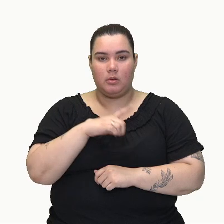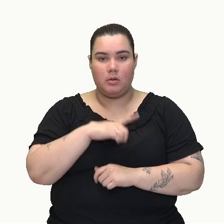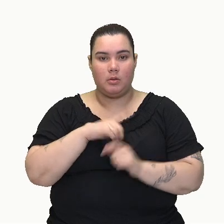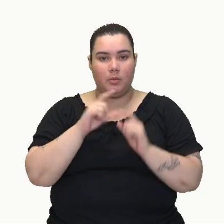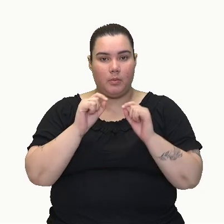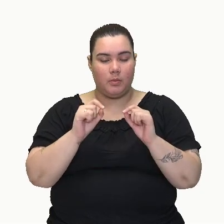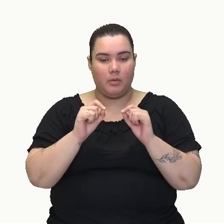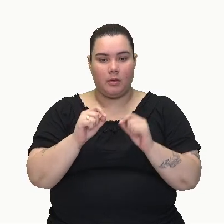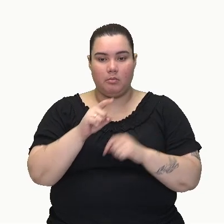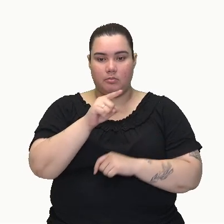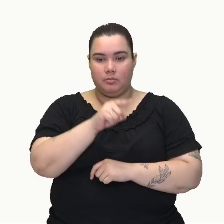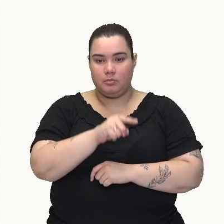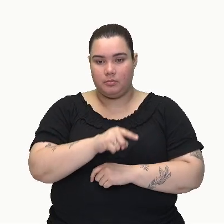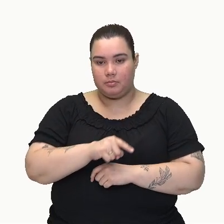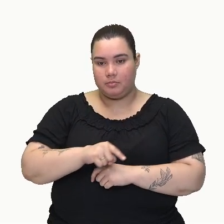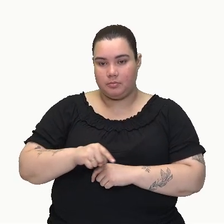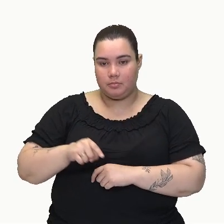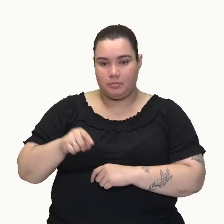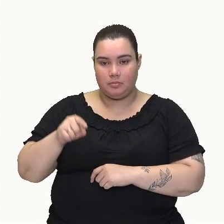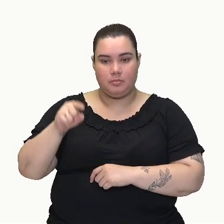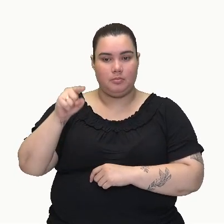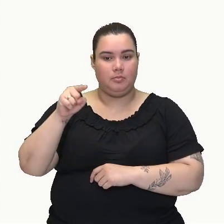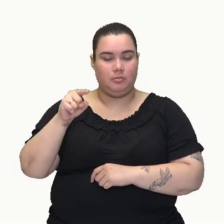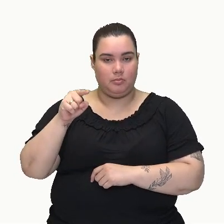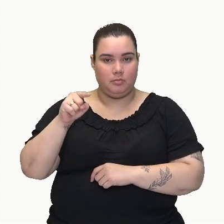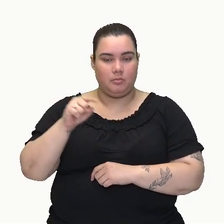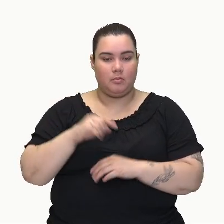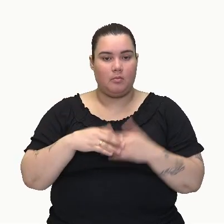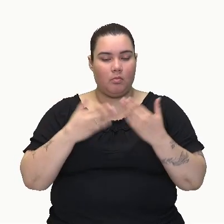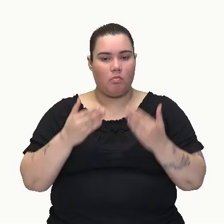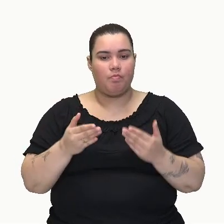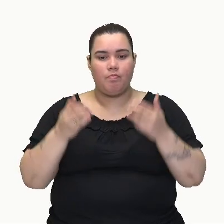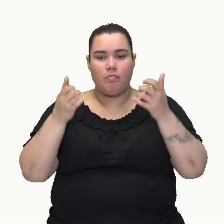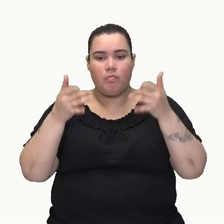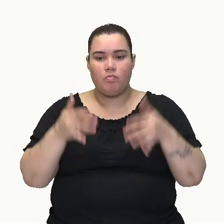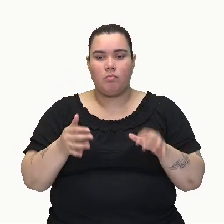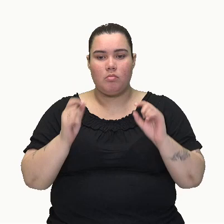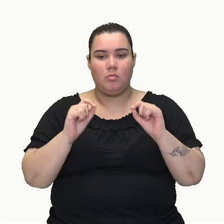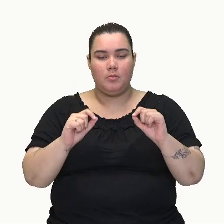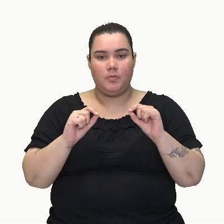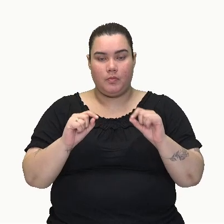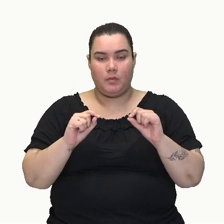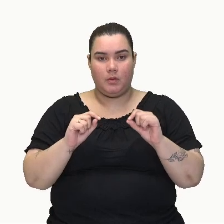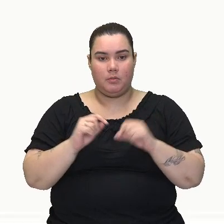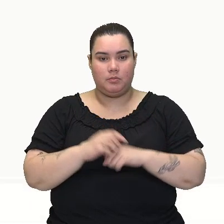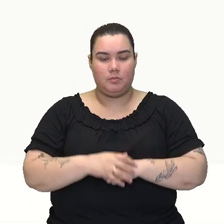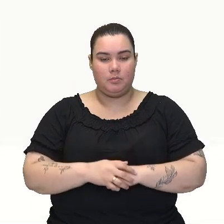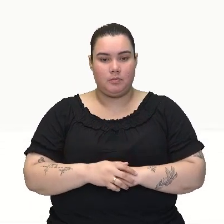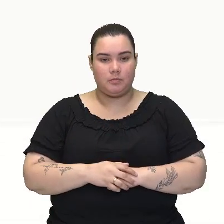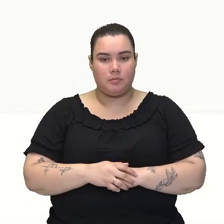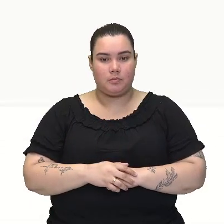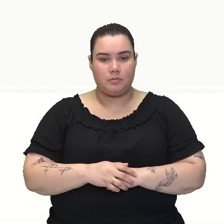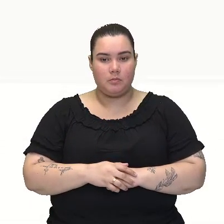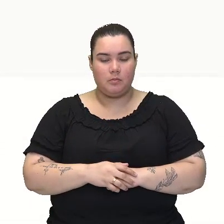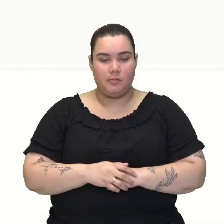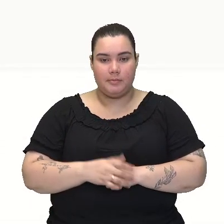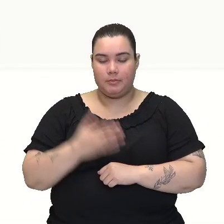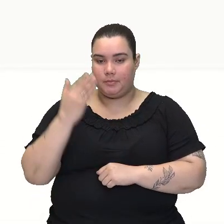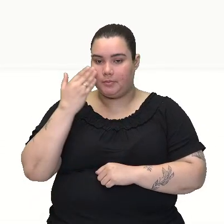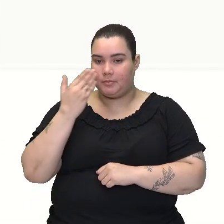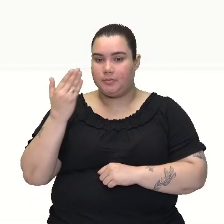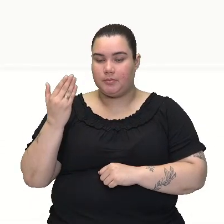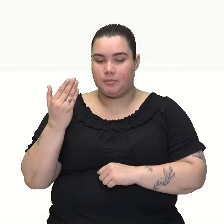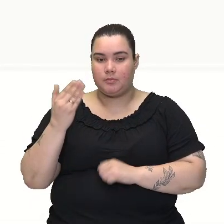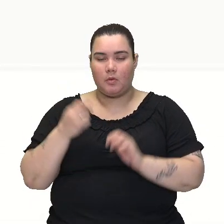terá a concavidade para baixo. Então o que ele está falando para nós é isso aqui, ó. Eu tenho a minha